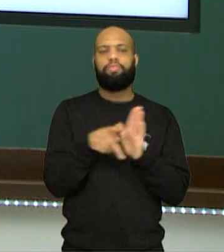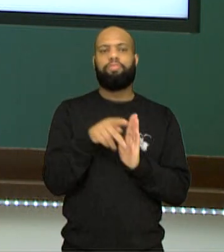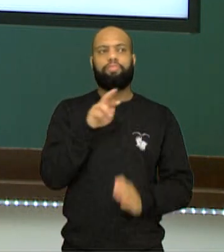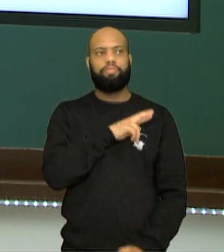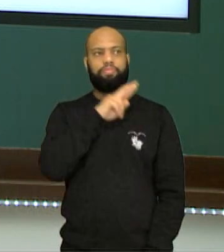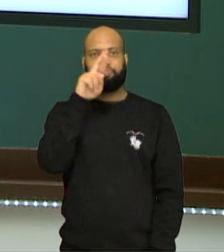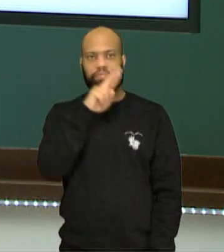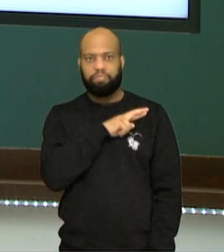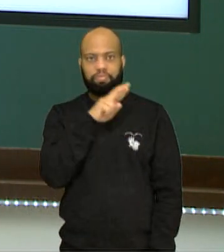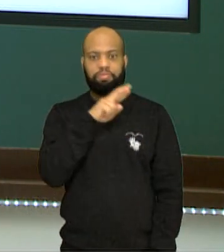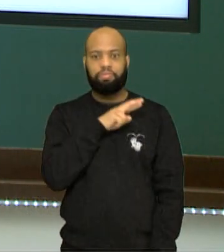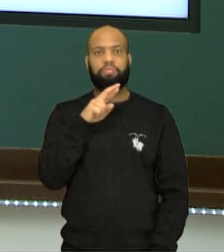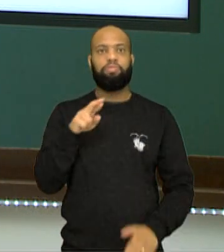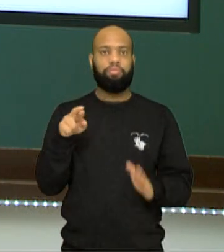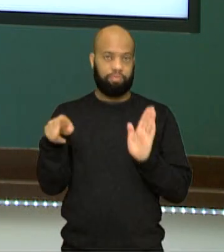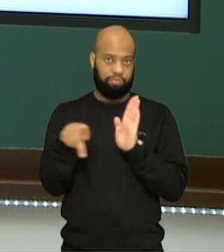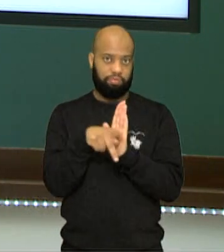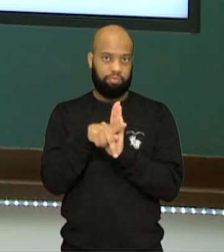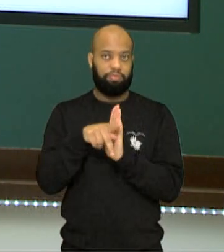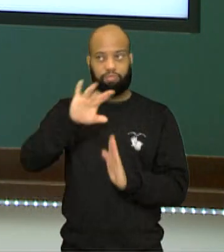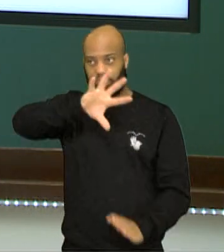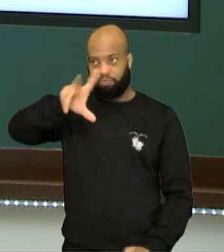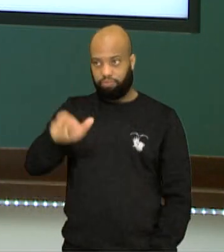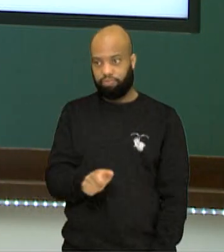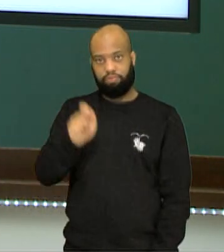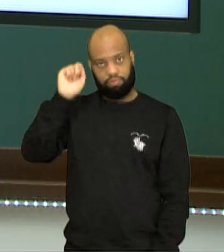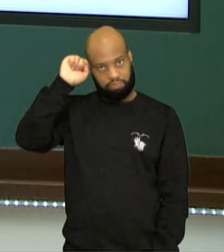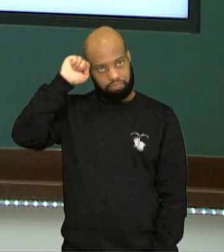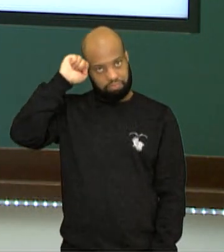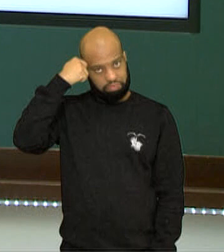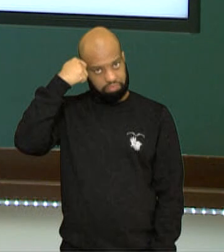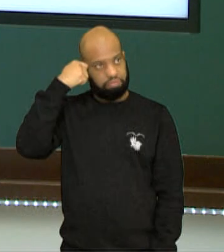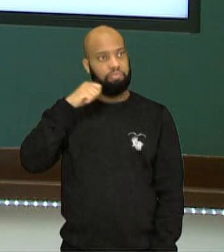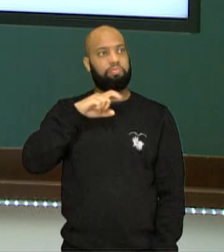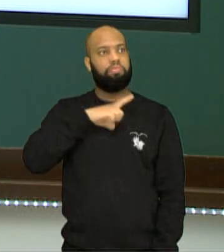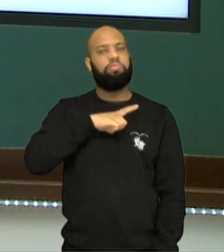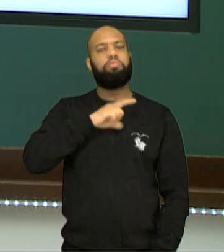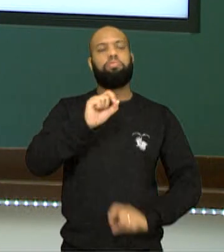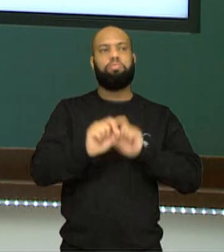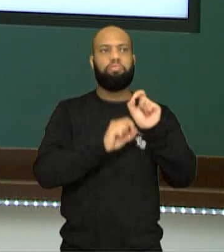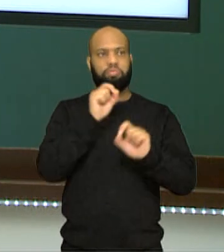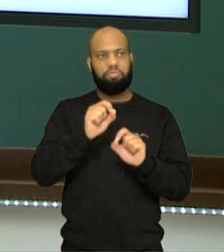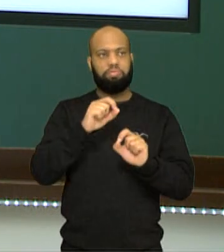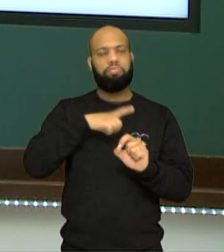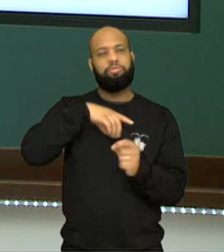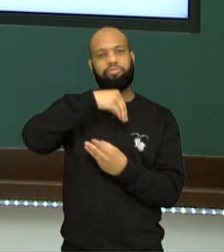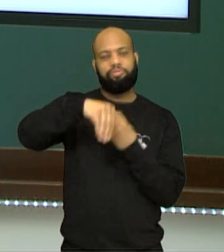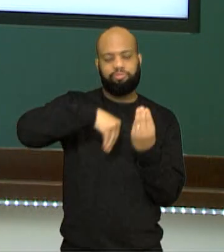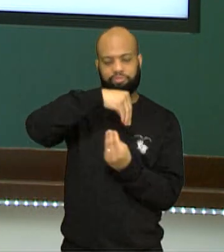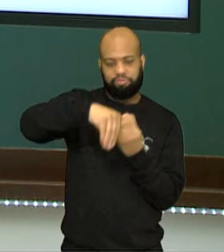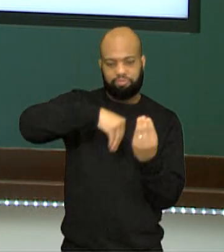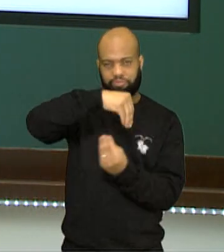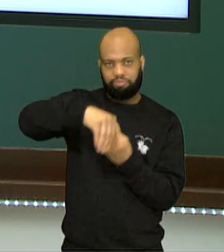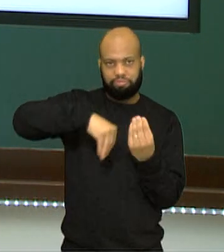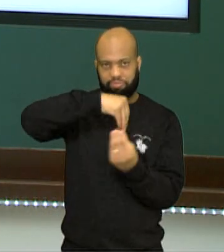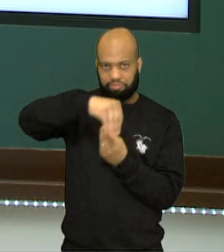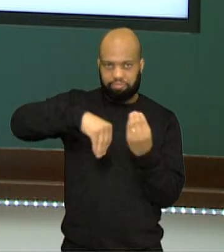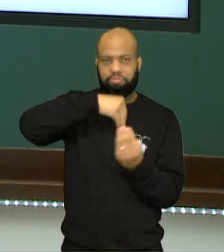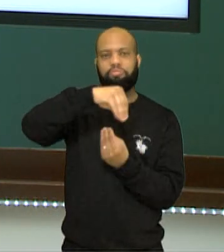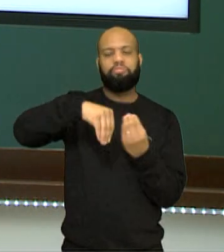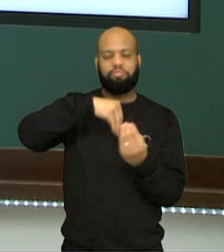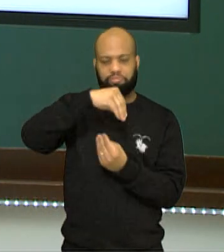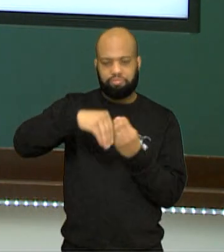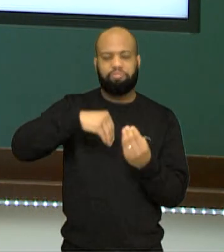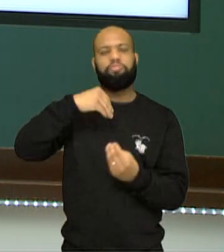religiões, né, de origem africanas, mas, né, do sincretismo que a gente tem. O que é o sincretismo? Era aquela mistura racial, mistura